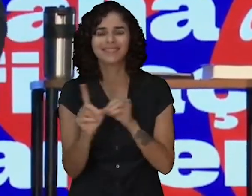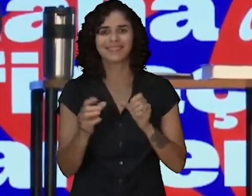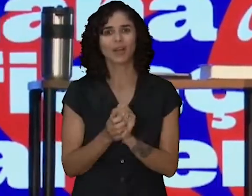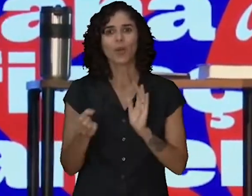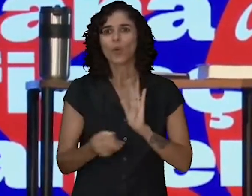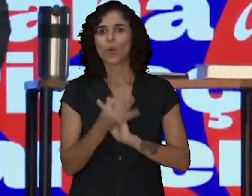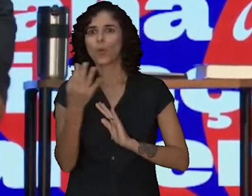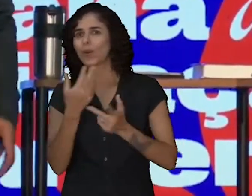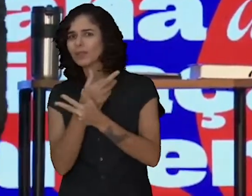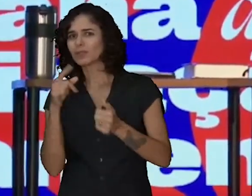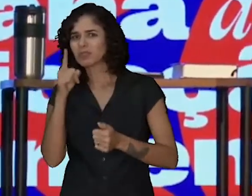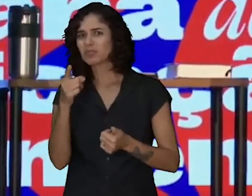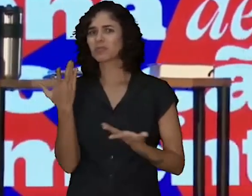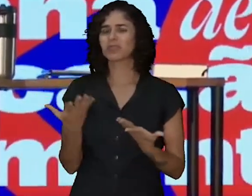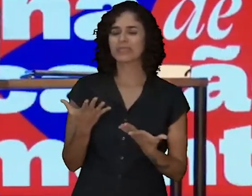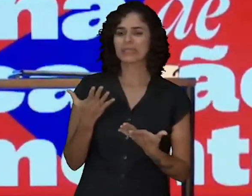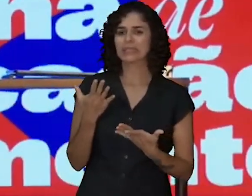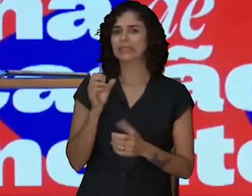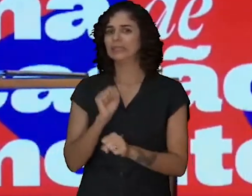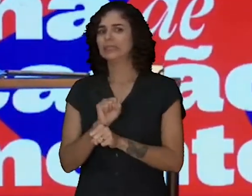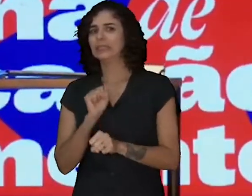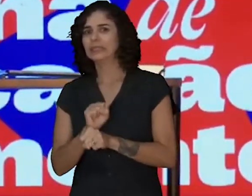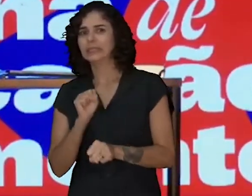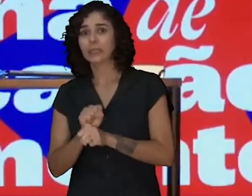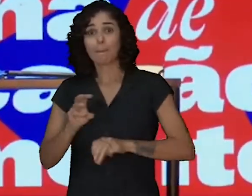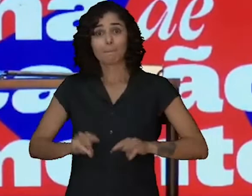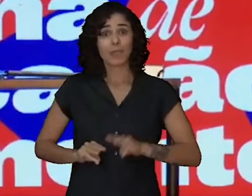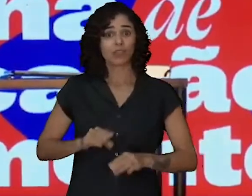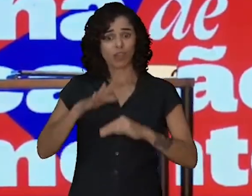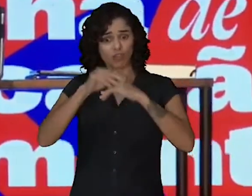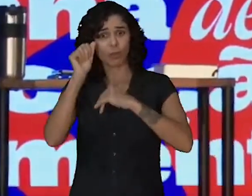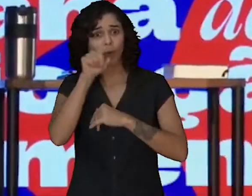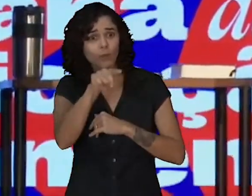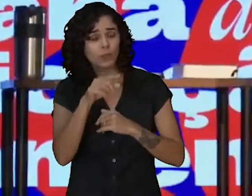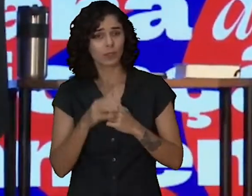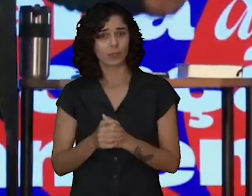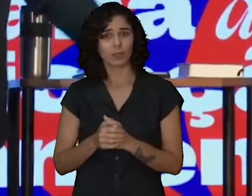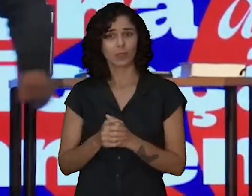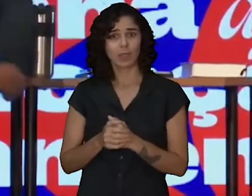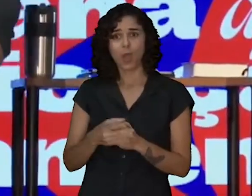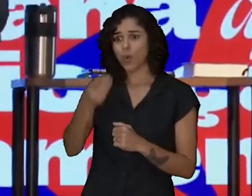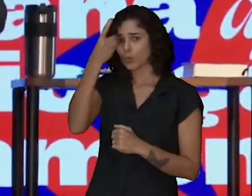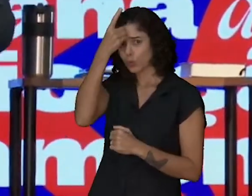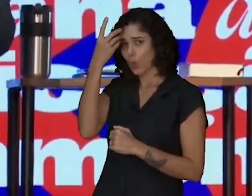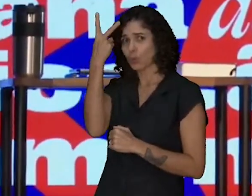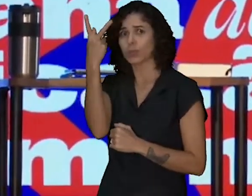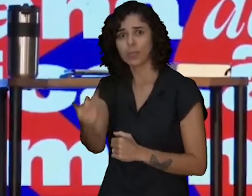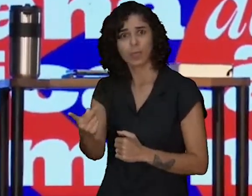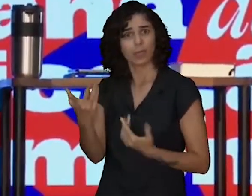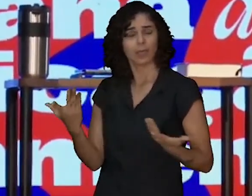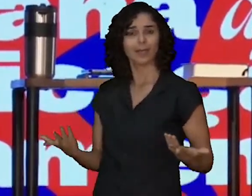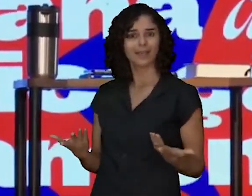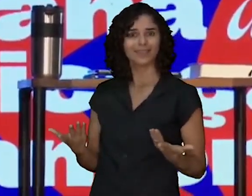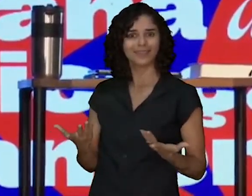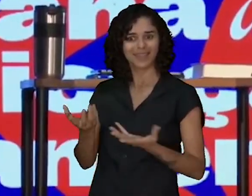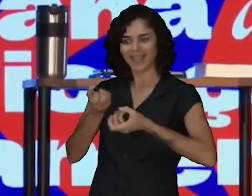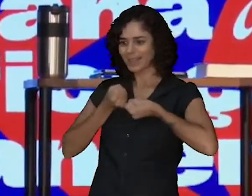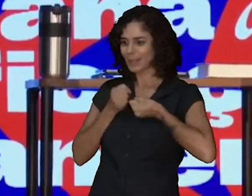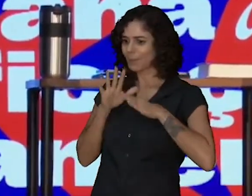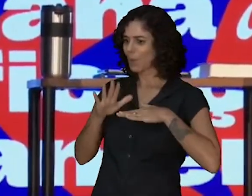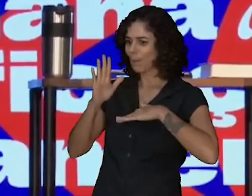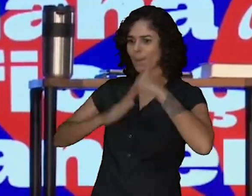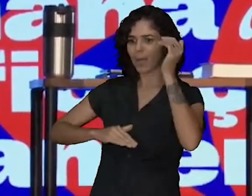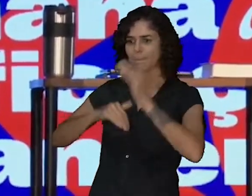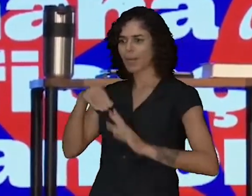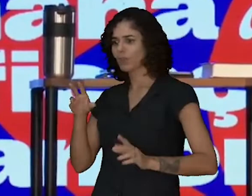está adiando? O ministério que Ele te chamou, o exercício dos dons que você recebeu, a empresa que você tem